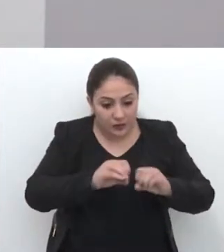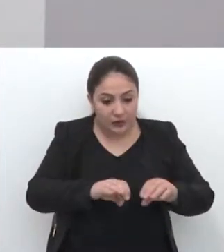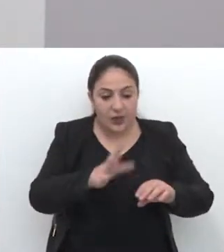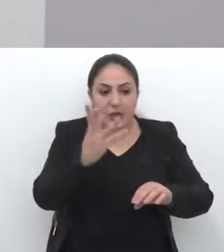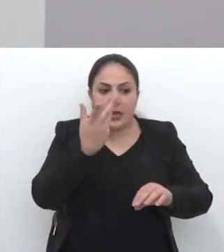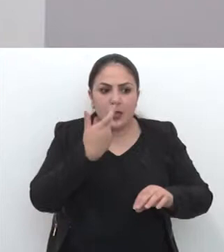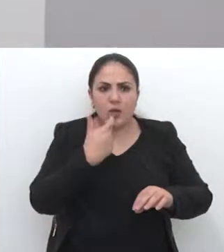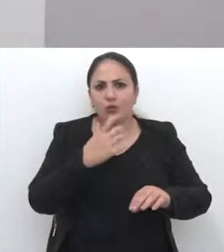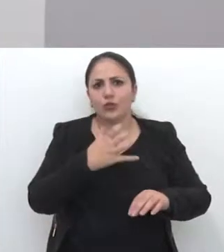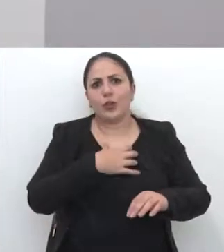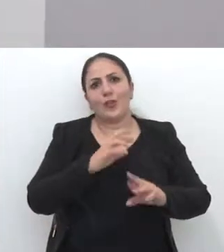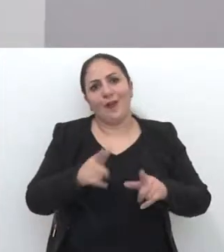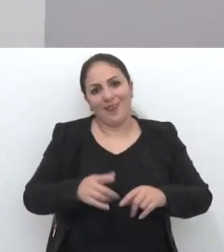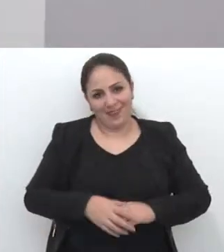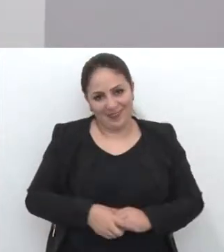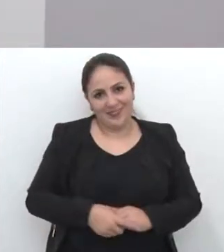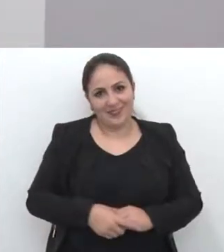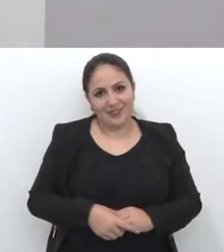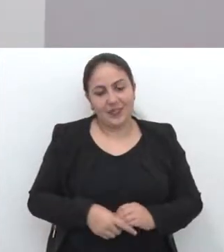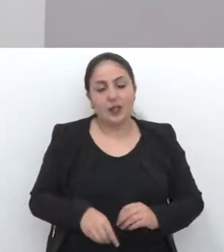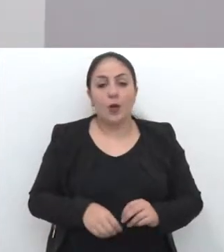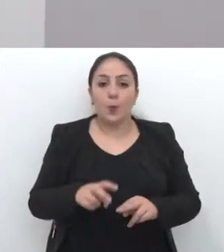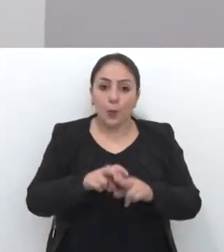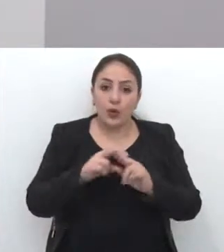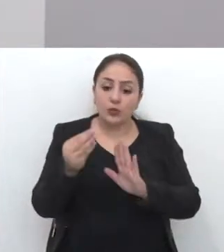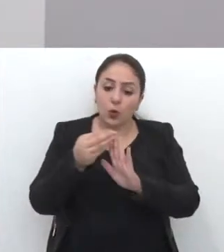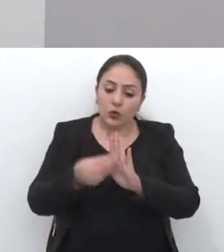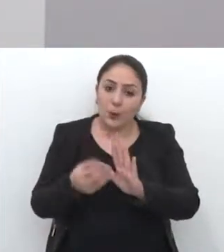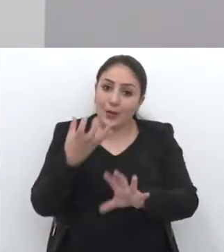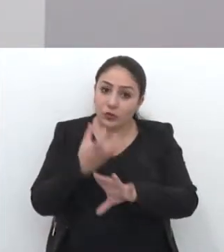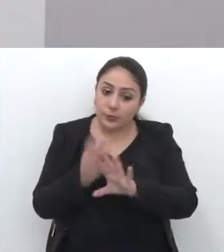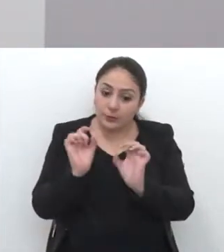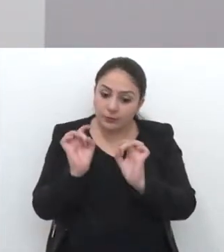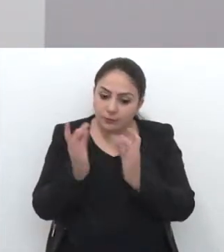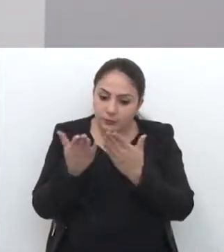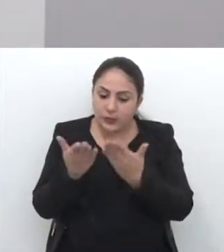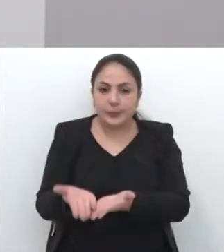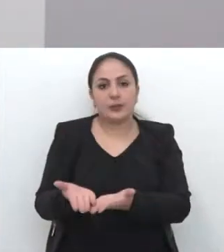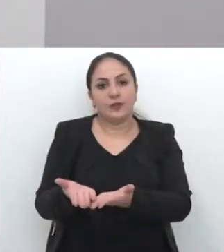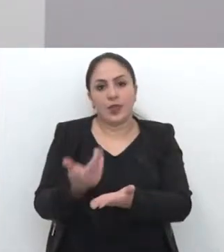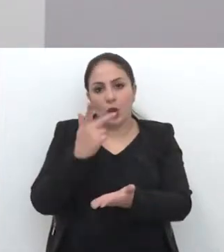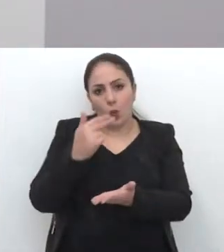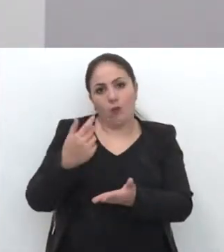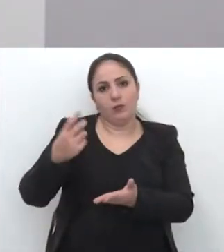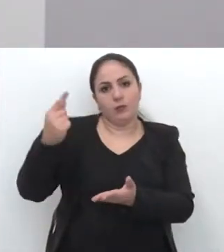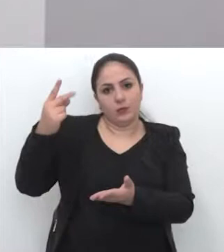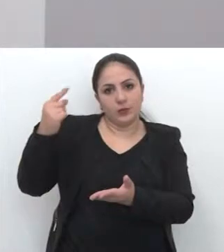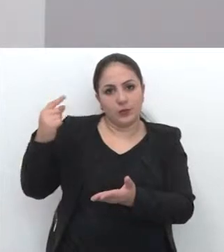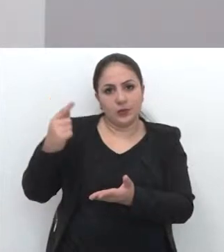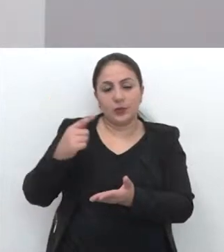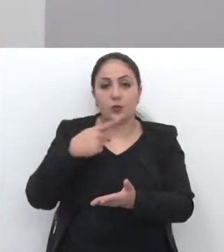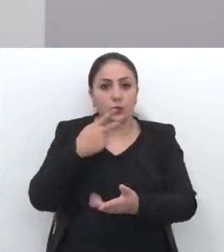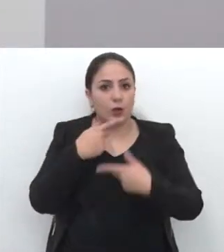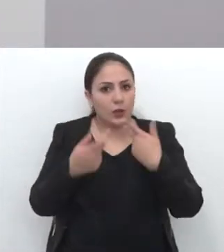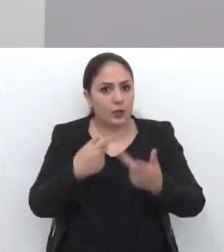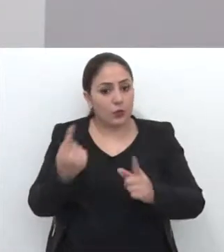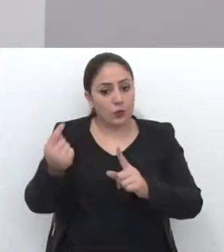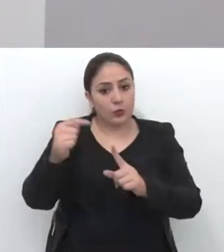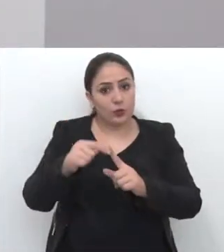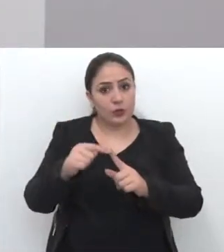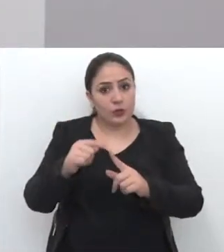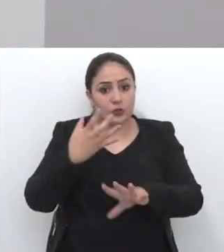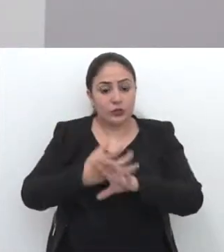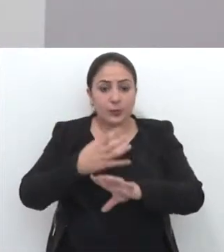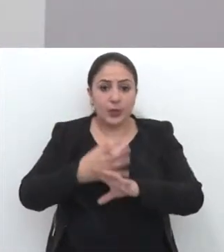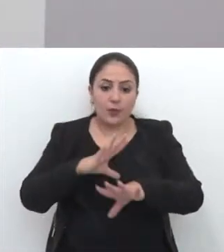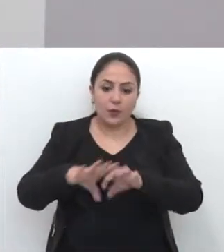formar a criança de uma maneira equivocada. Então nós precisamos colocar esse conteúdo numa disciplina objetiva, como era antigamente. E não estou aqui dizendo que o